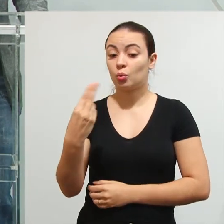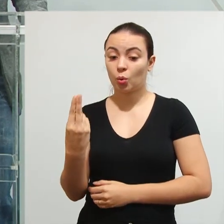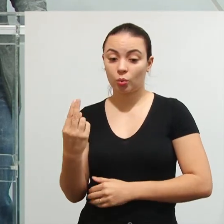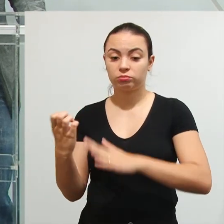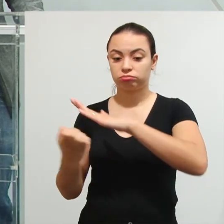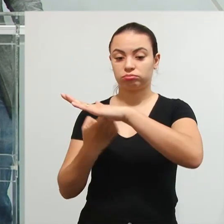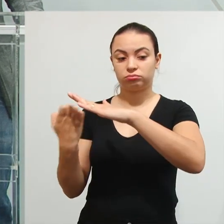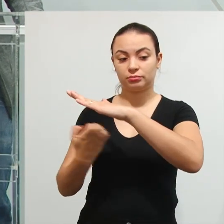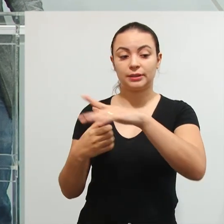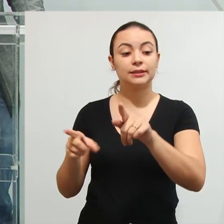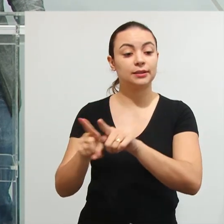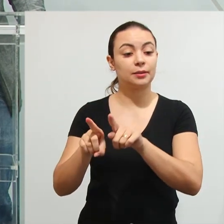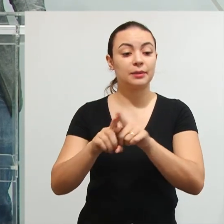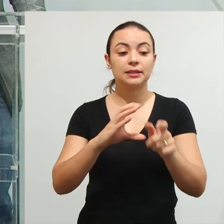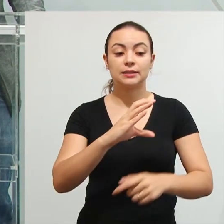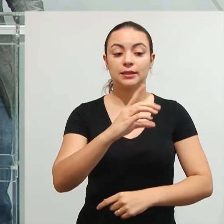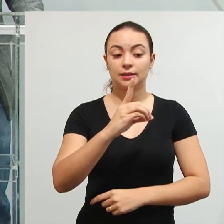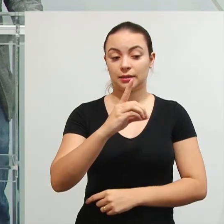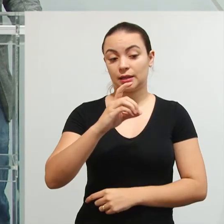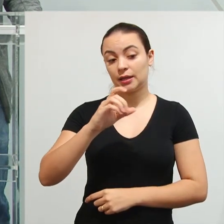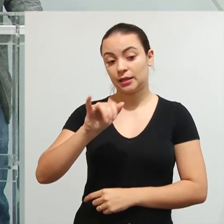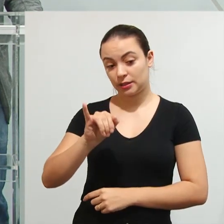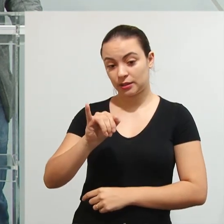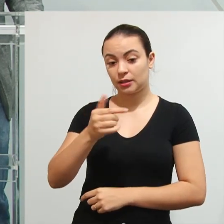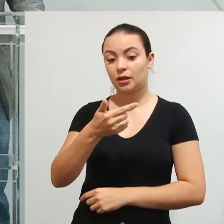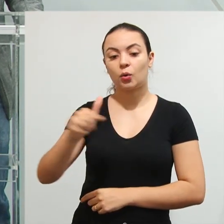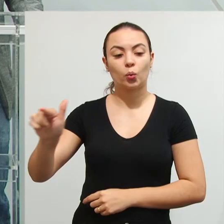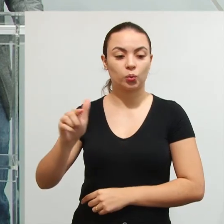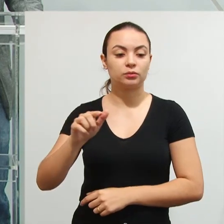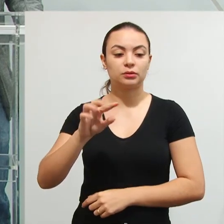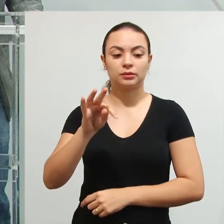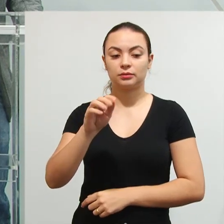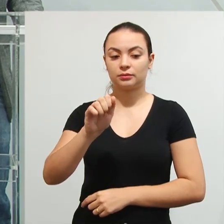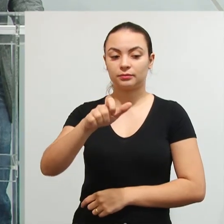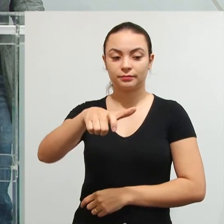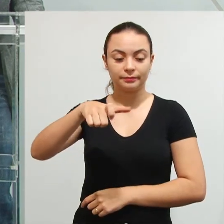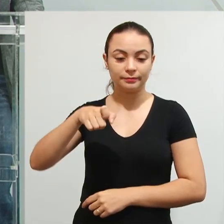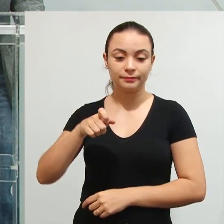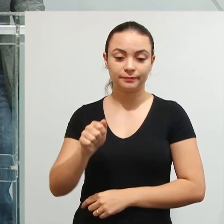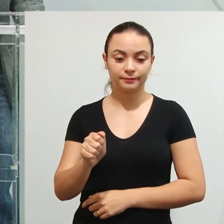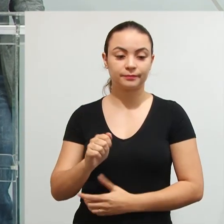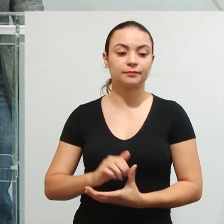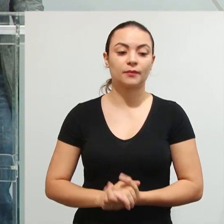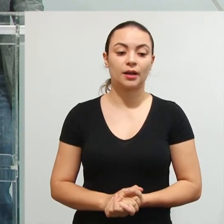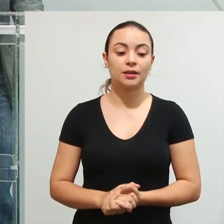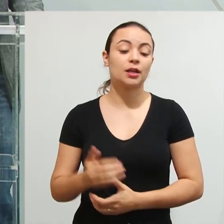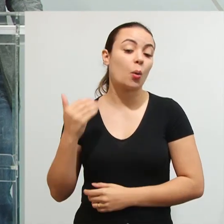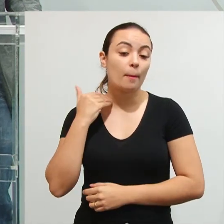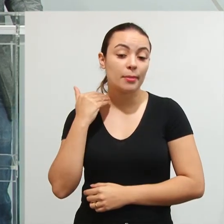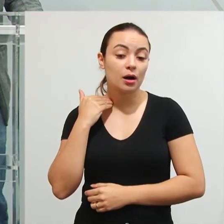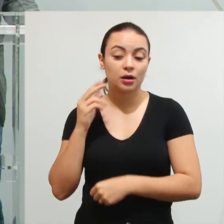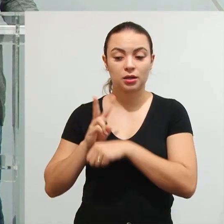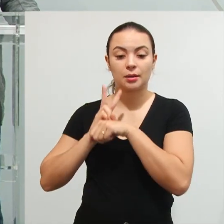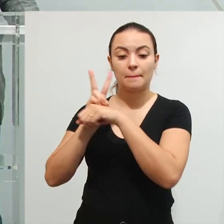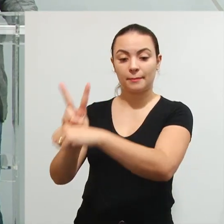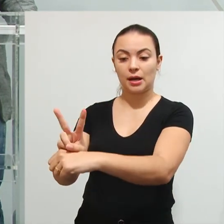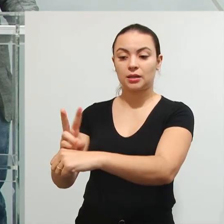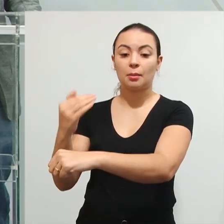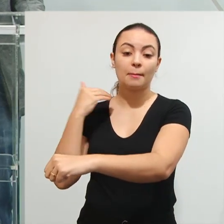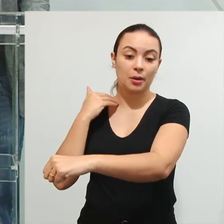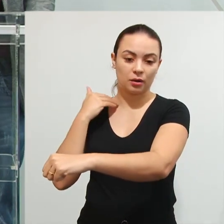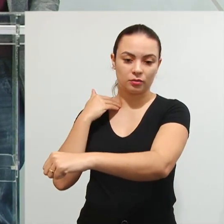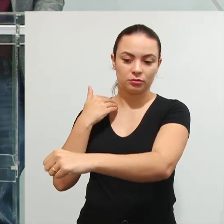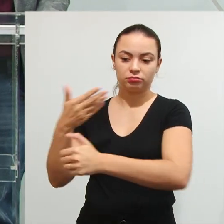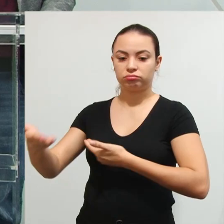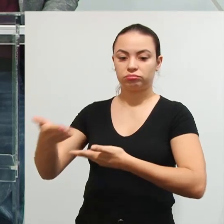CDI que é uma taxa base de juros que é cobrada interbancos que um banco empresta para o outro e geralmente é